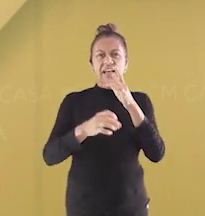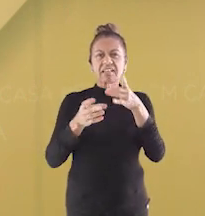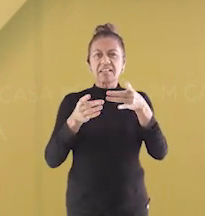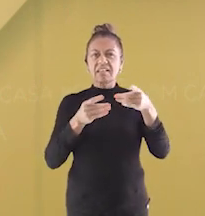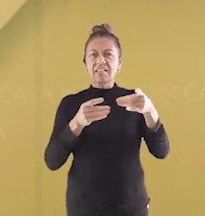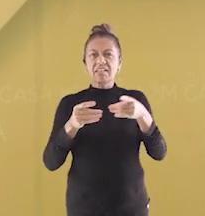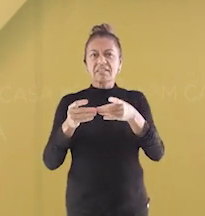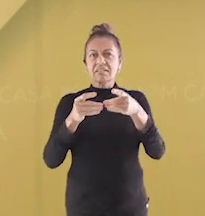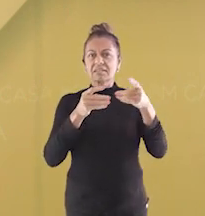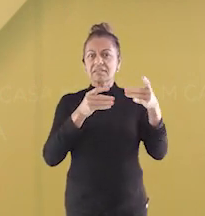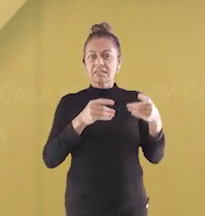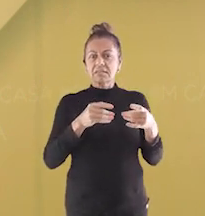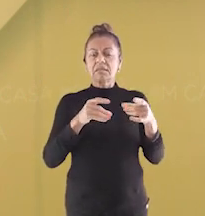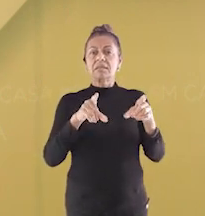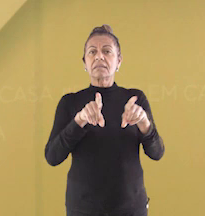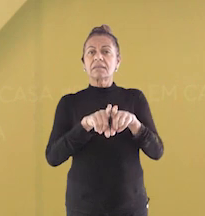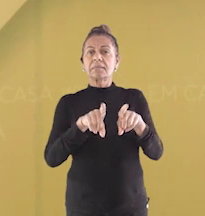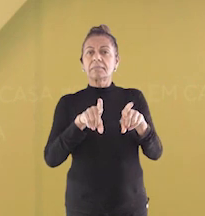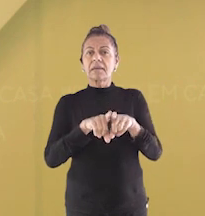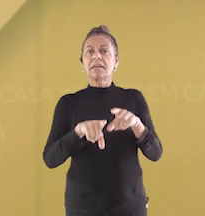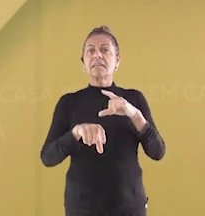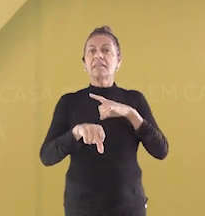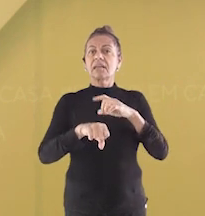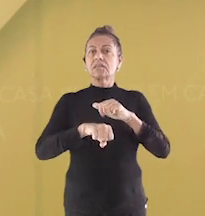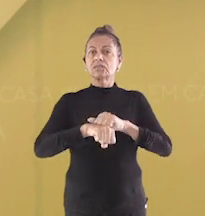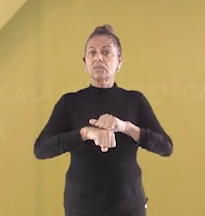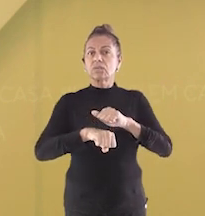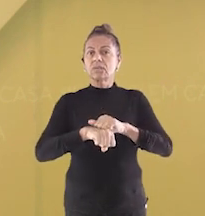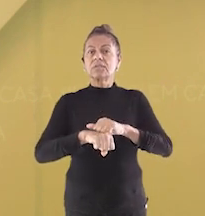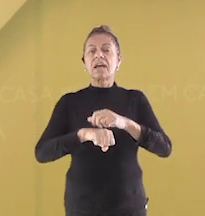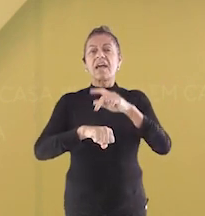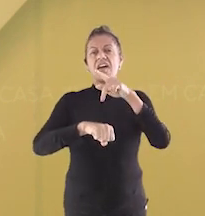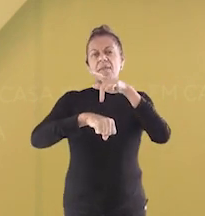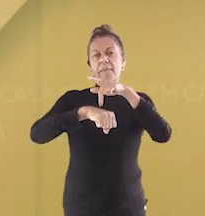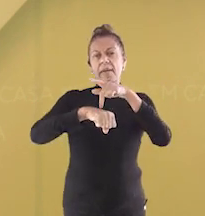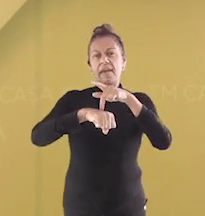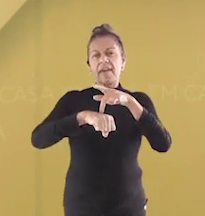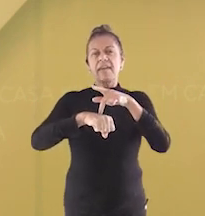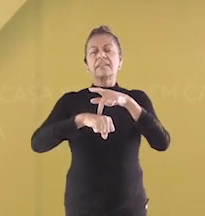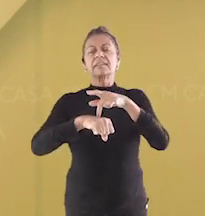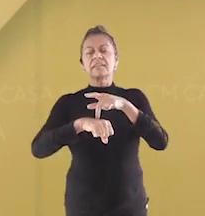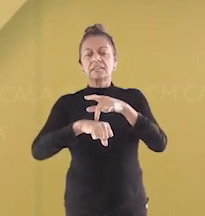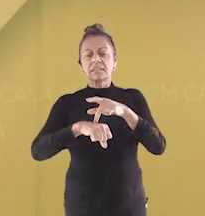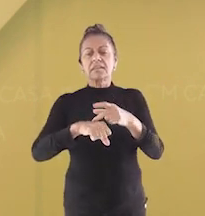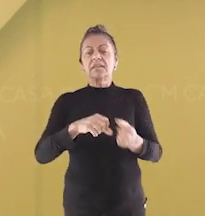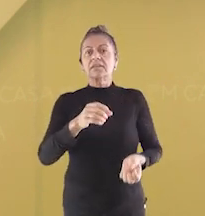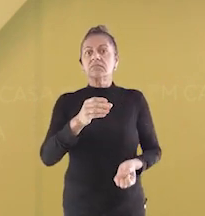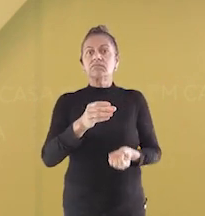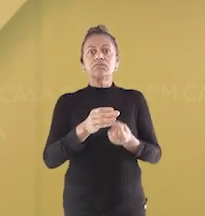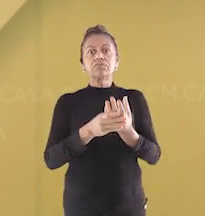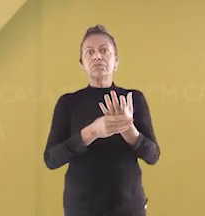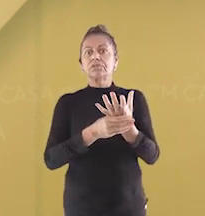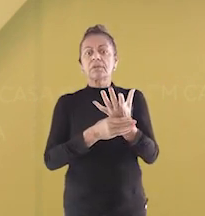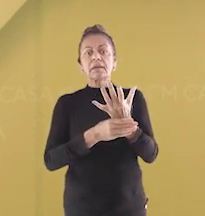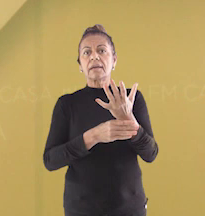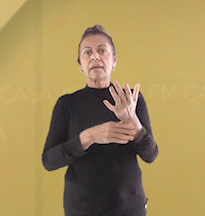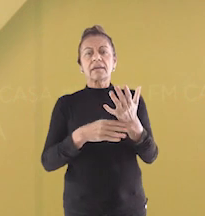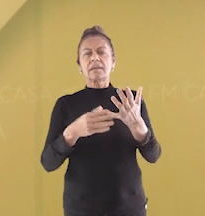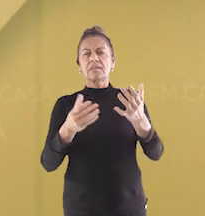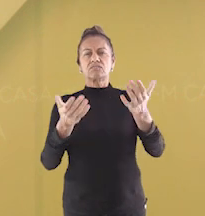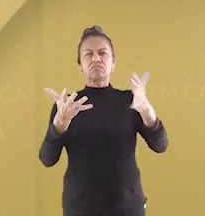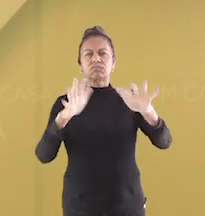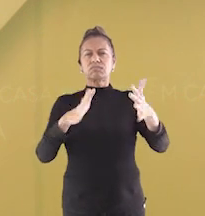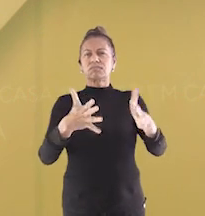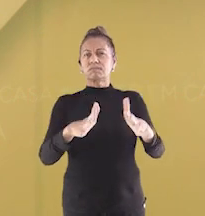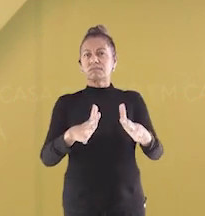em altíssima temperatura, e ainda são liberados sólidos, como rochas e cinzas, que geram